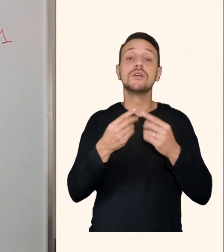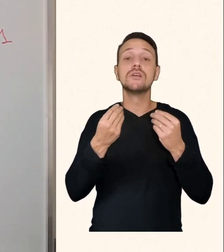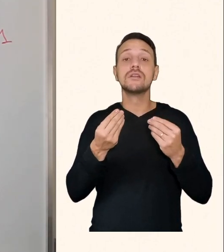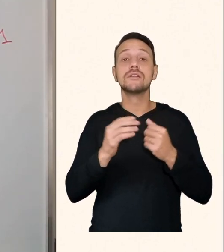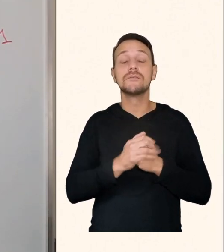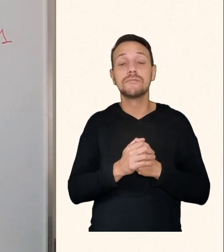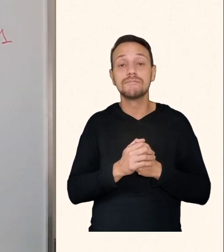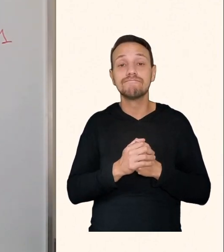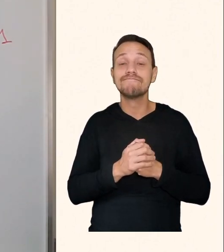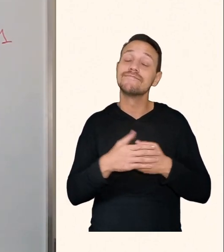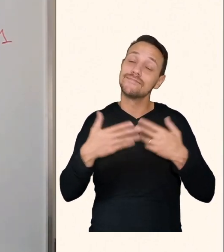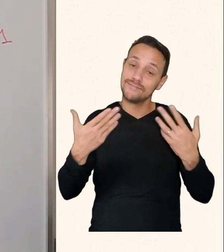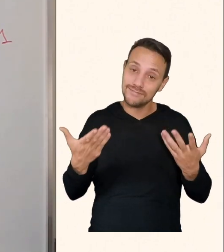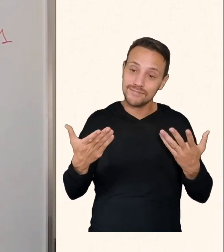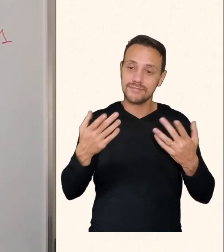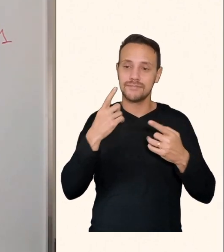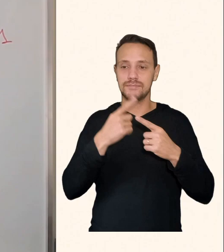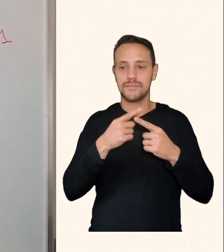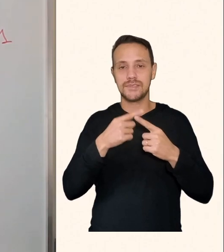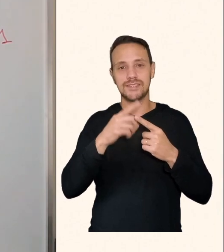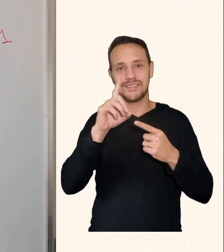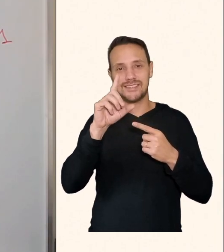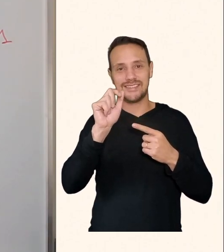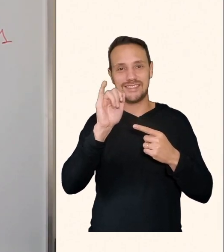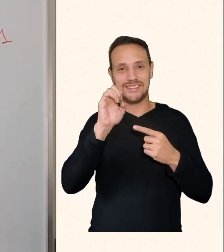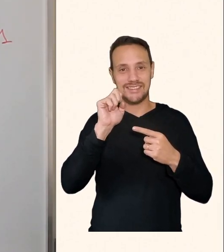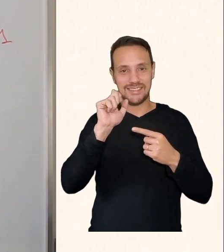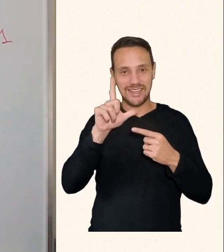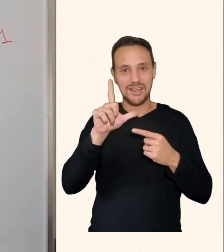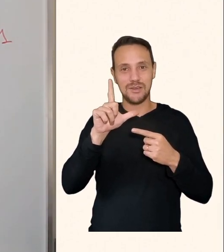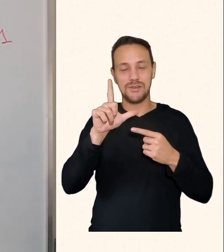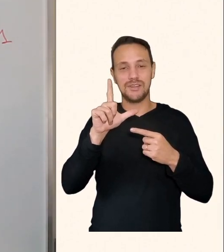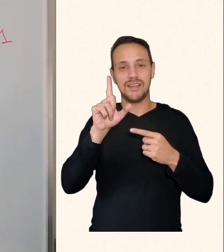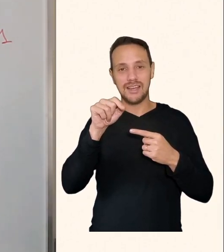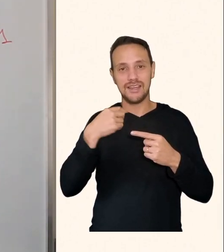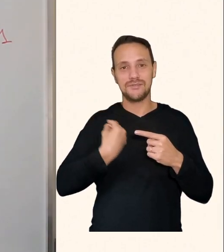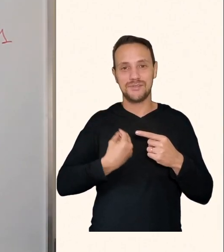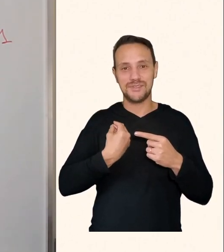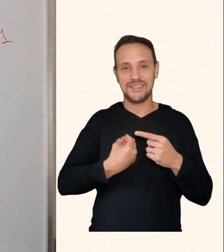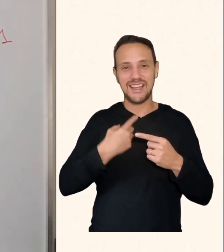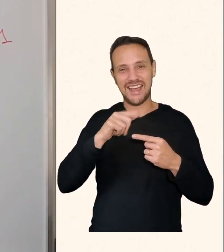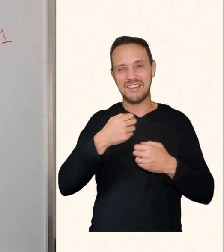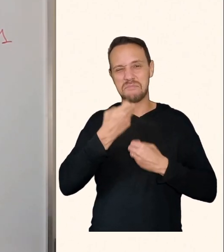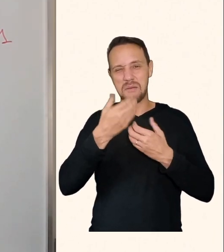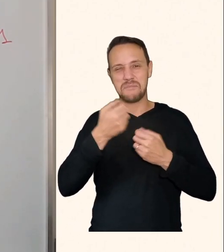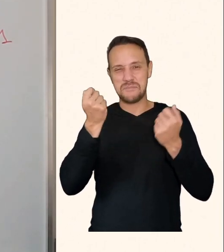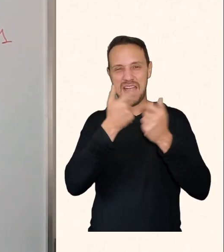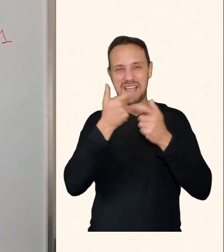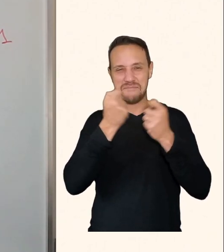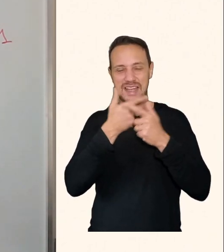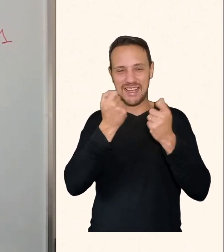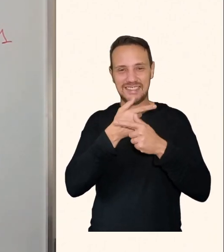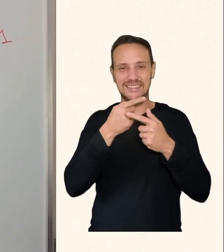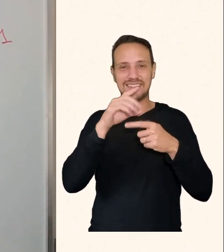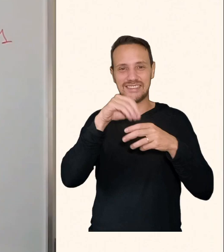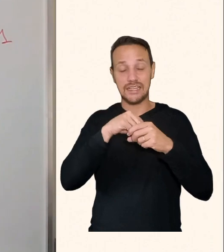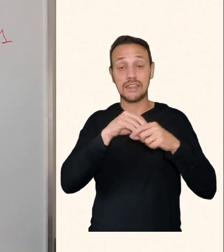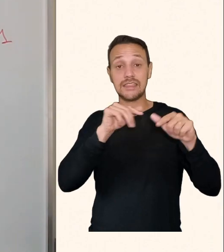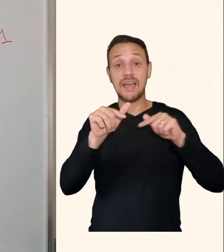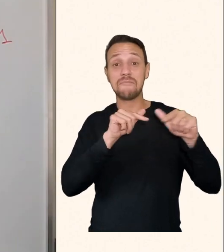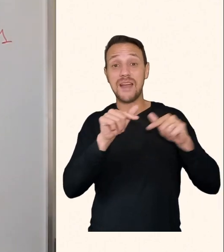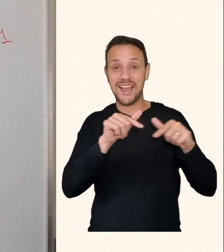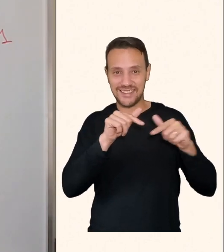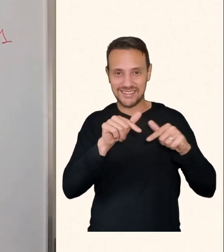Danielzinho virou comediante de stand-up. Isso! O Danielzinho arrumou um emprego. O Danielzinho agora é comediante de